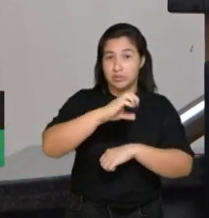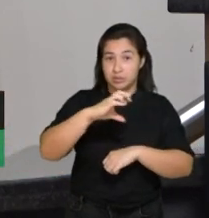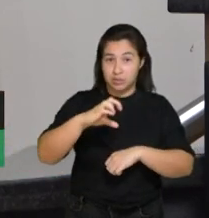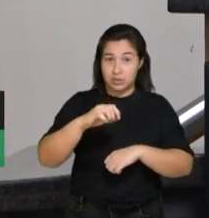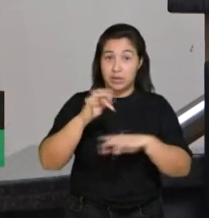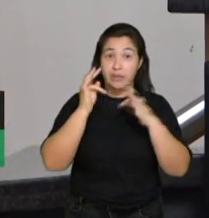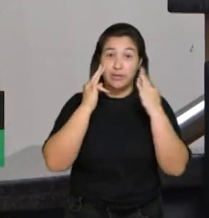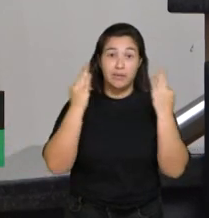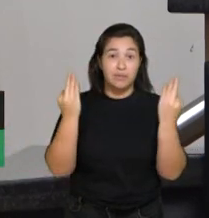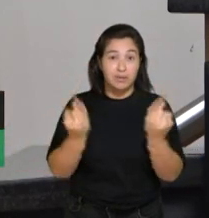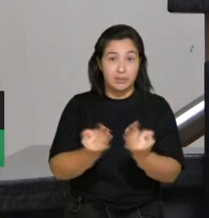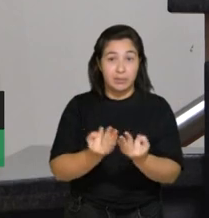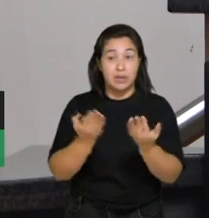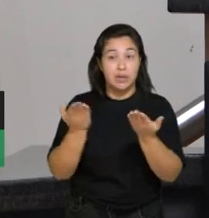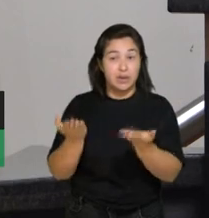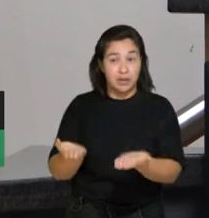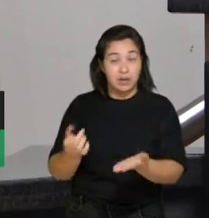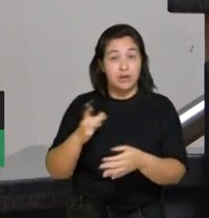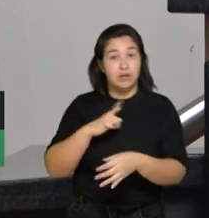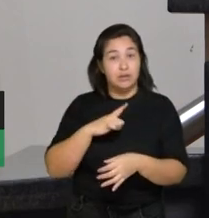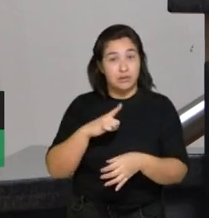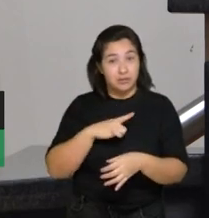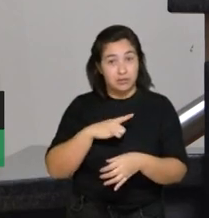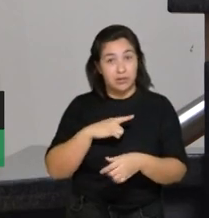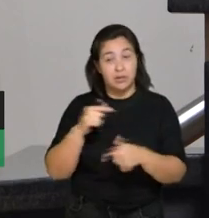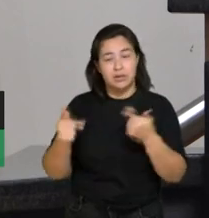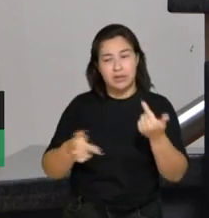famílias que tem como